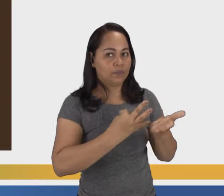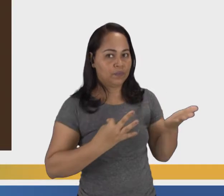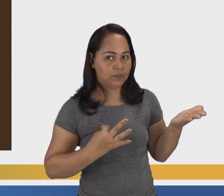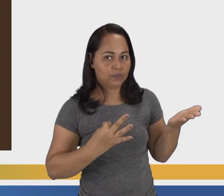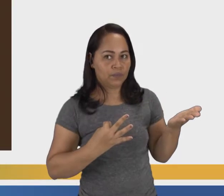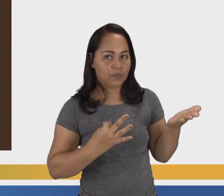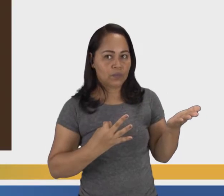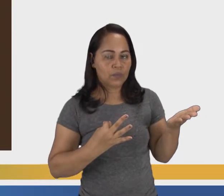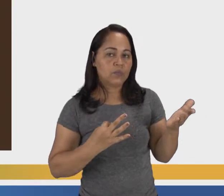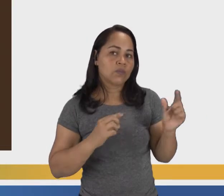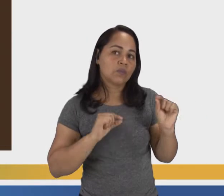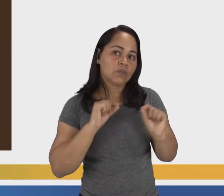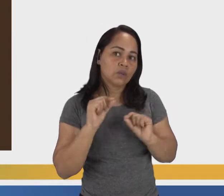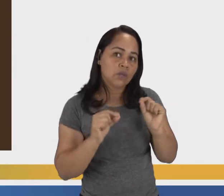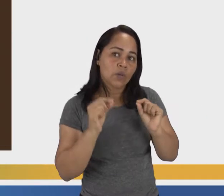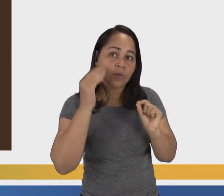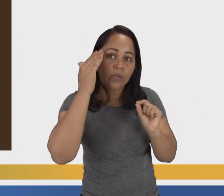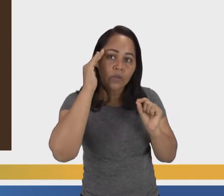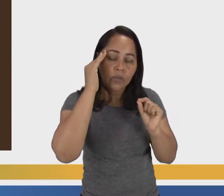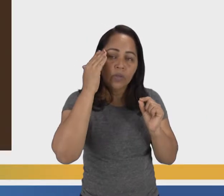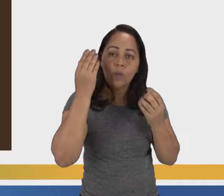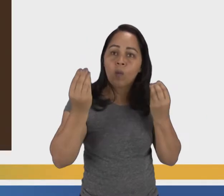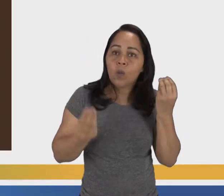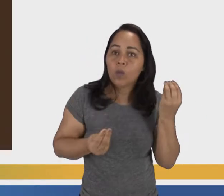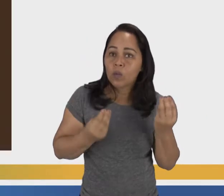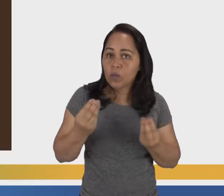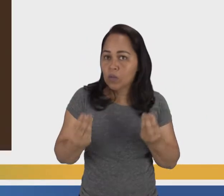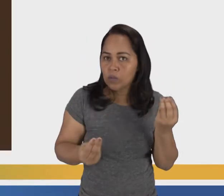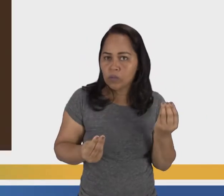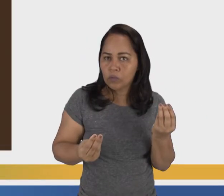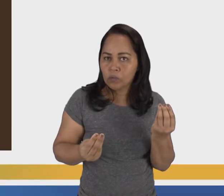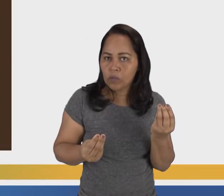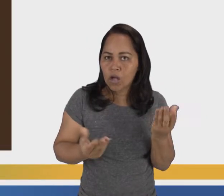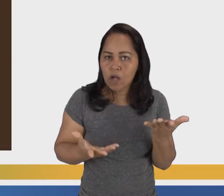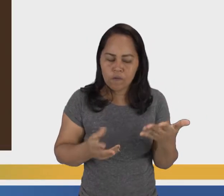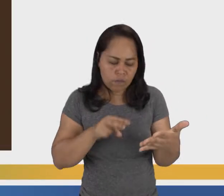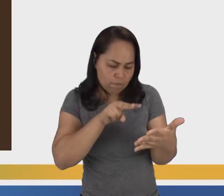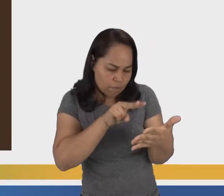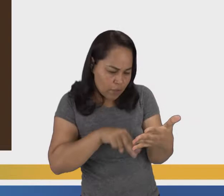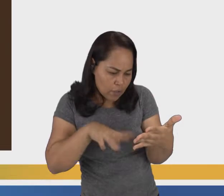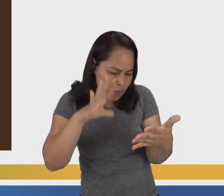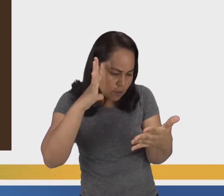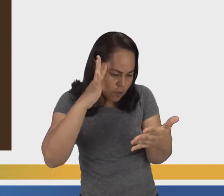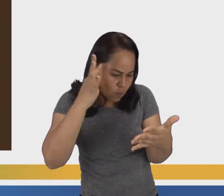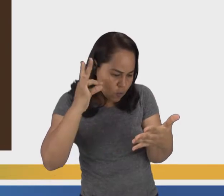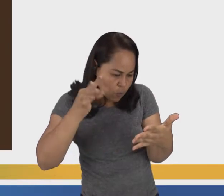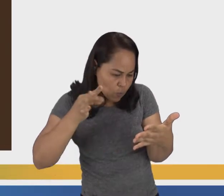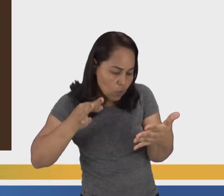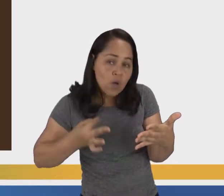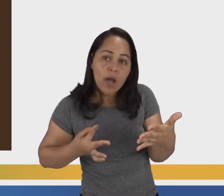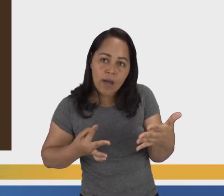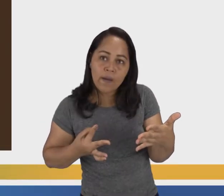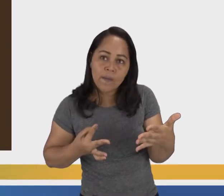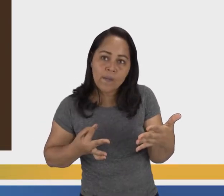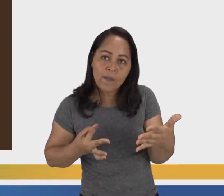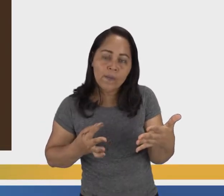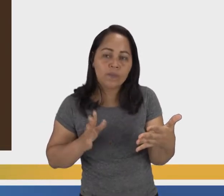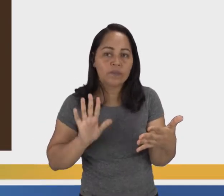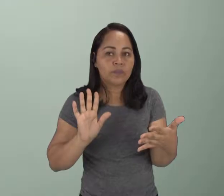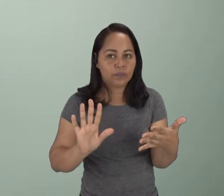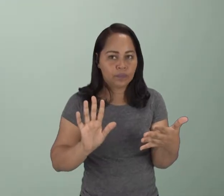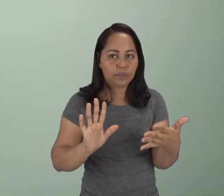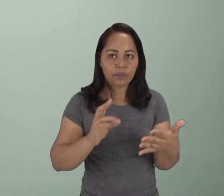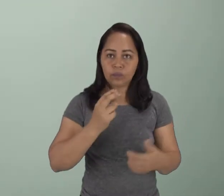é incomum algumas questões tratarem de temas gramaticais. Quer dizer, dentro da prova de